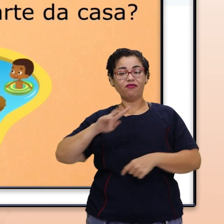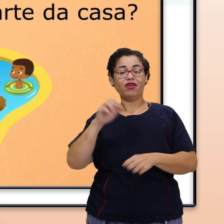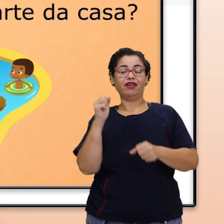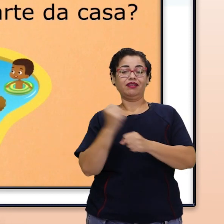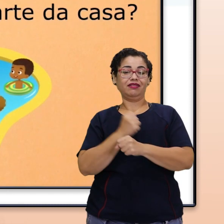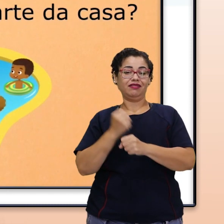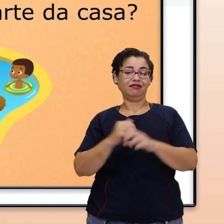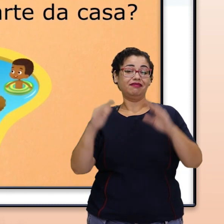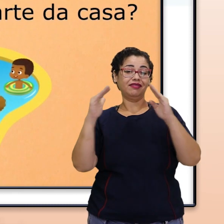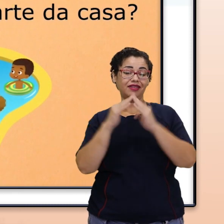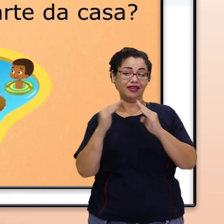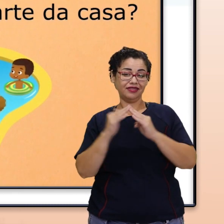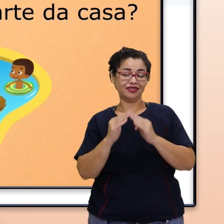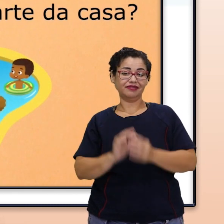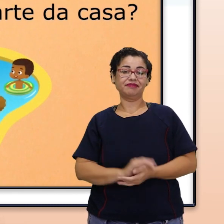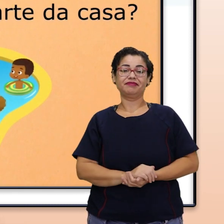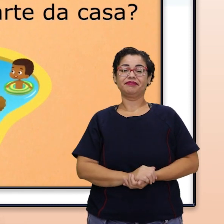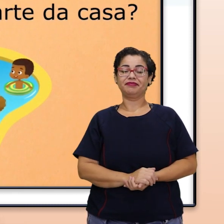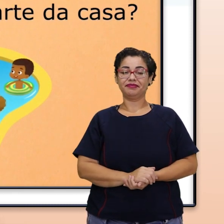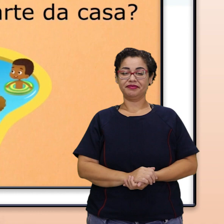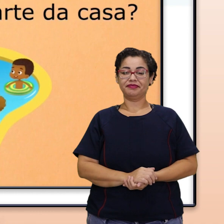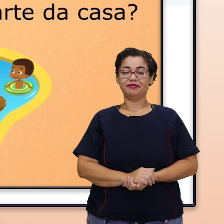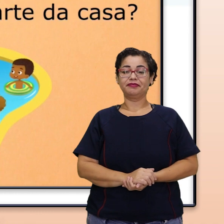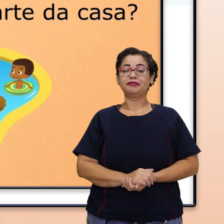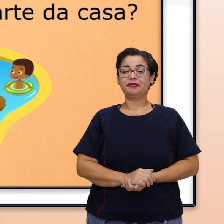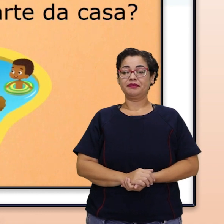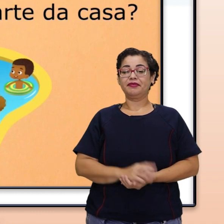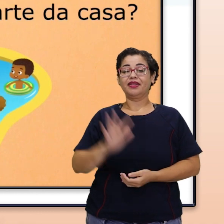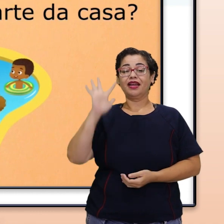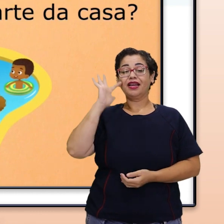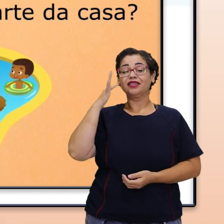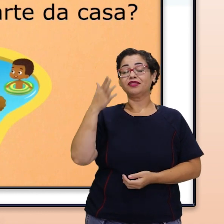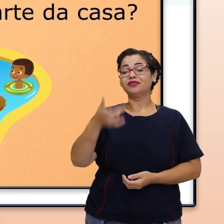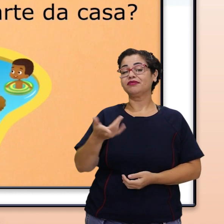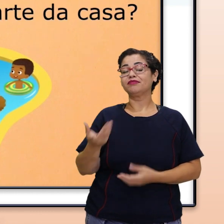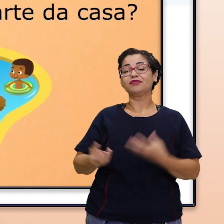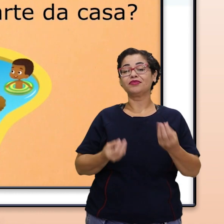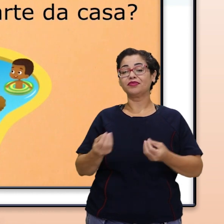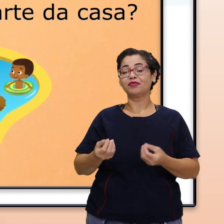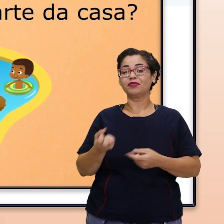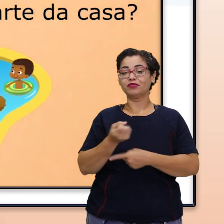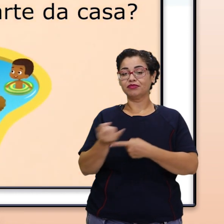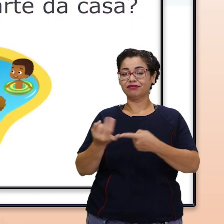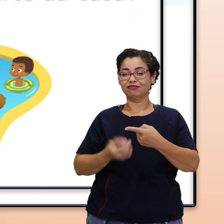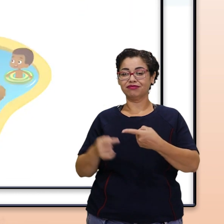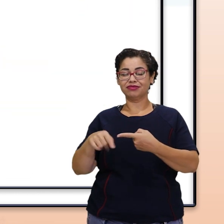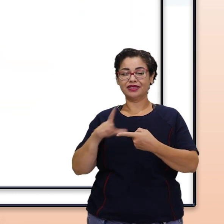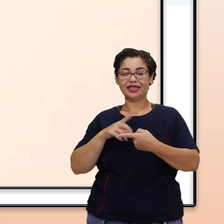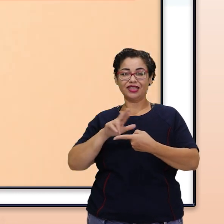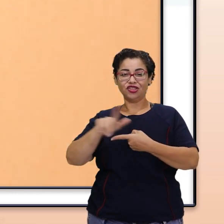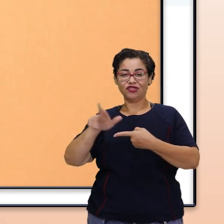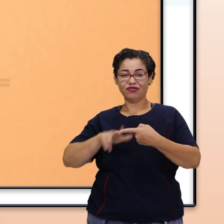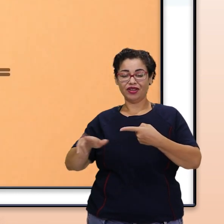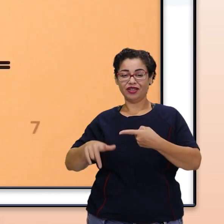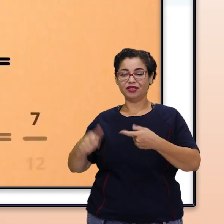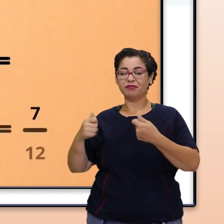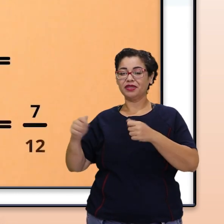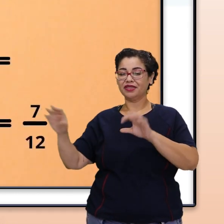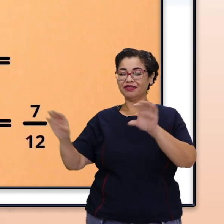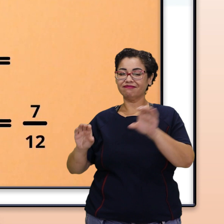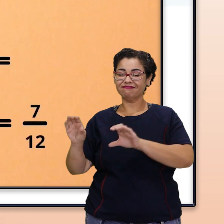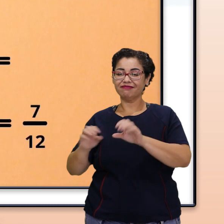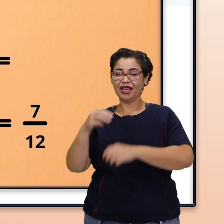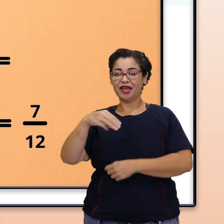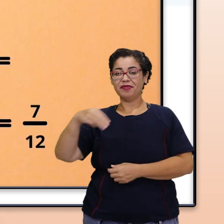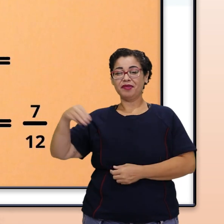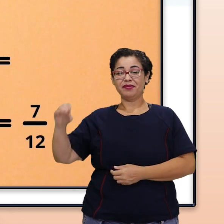será destinado à construção de uma casa. E essa é a resolução. Como os denominadores são diferentes, tivemos